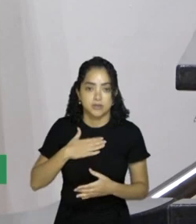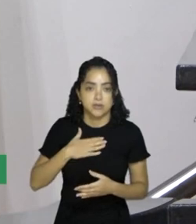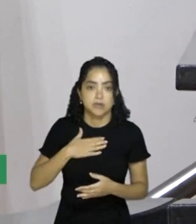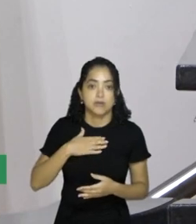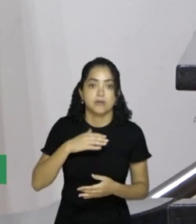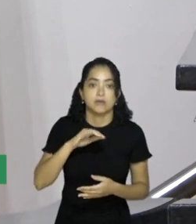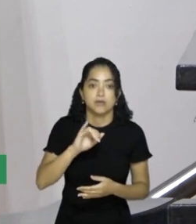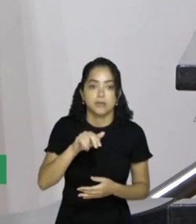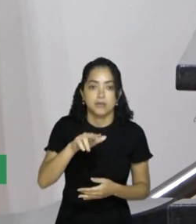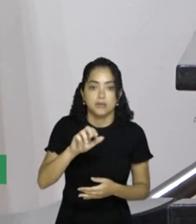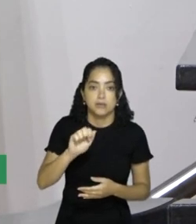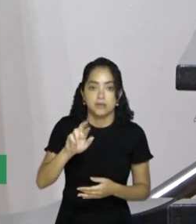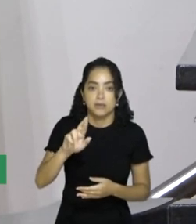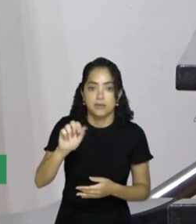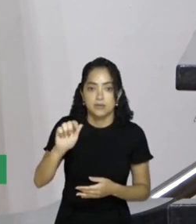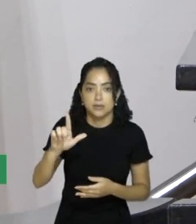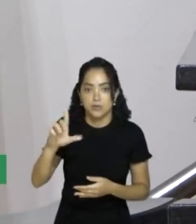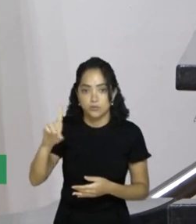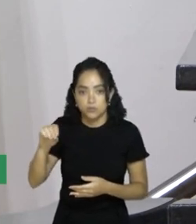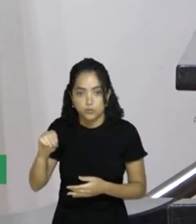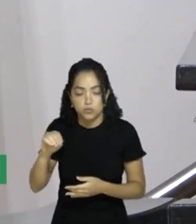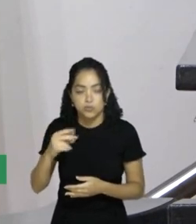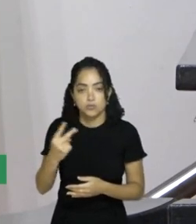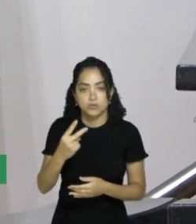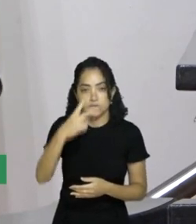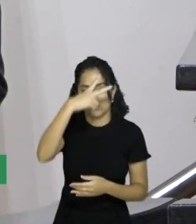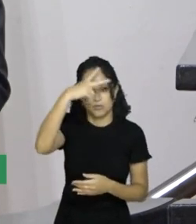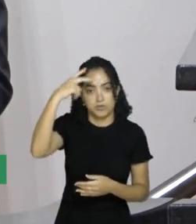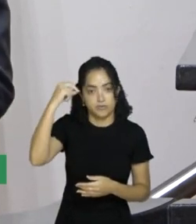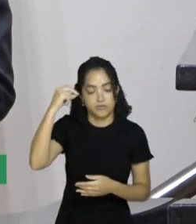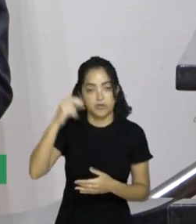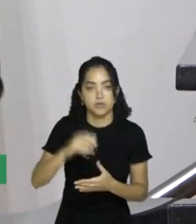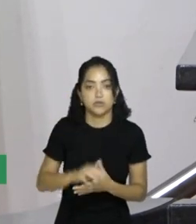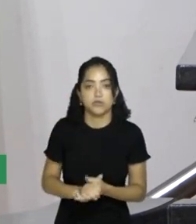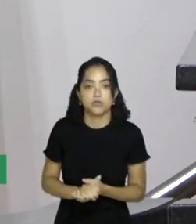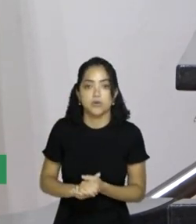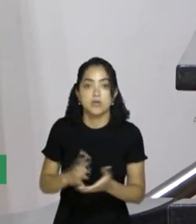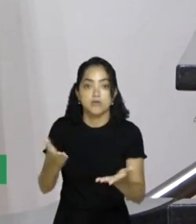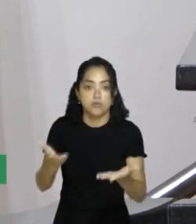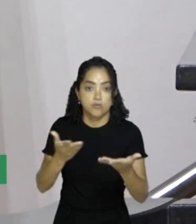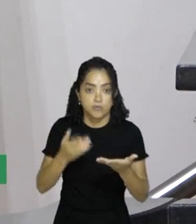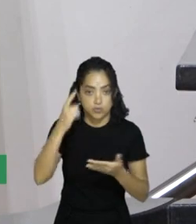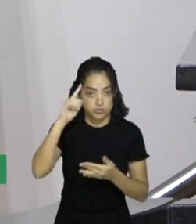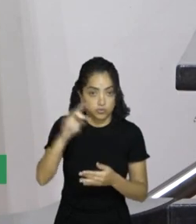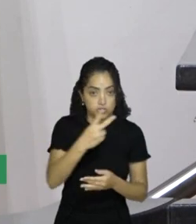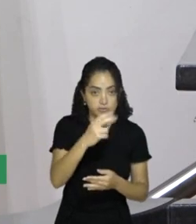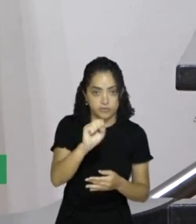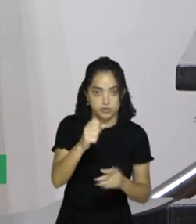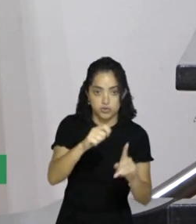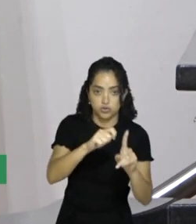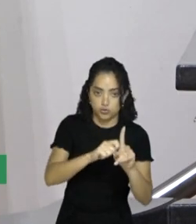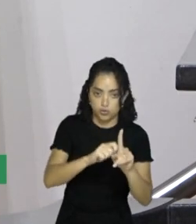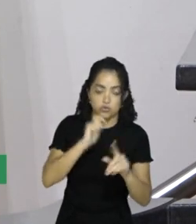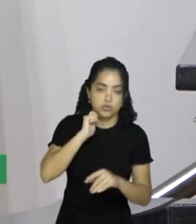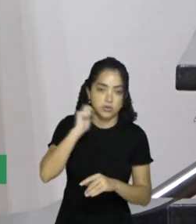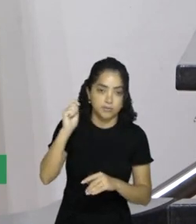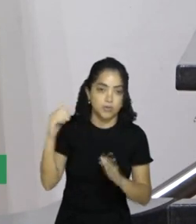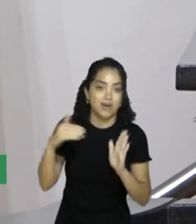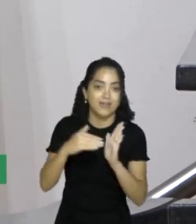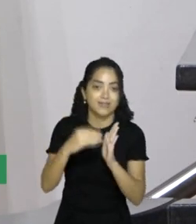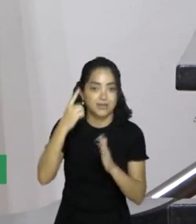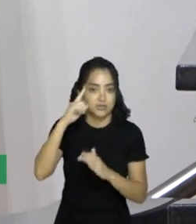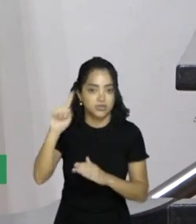do seu gato vice-prefeito de Xaxim convidar para isso para o Xaxim que será realizado dia 28 a dia primeiro de maio agora